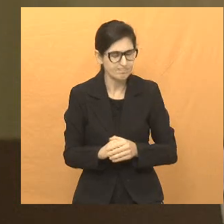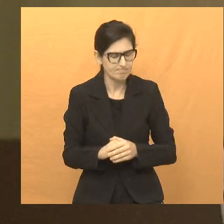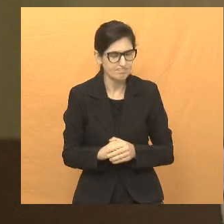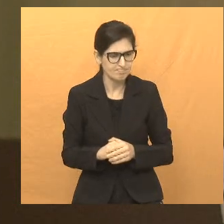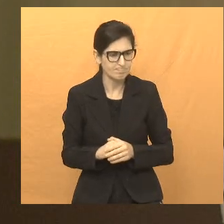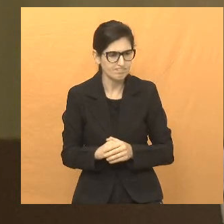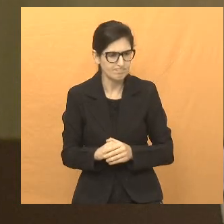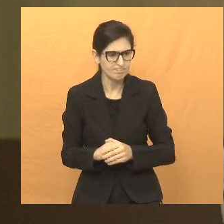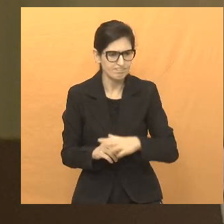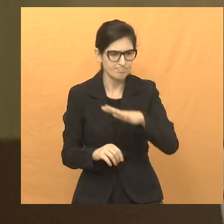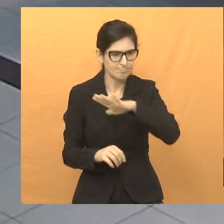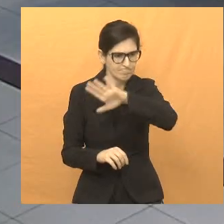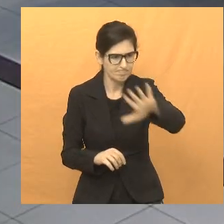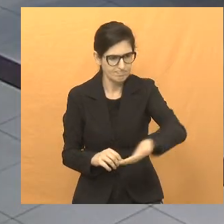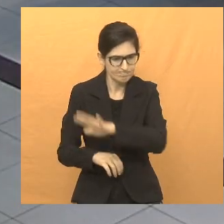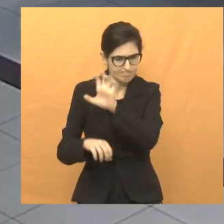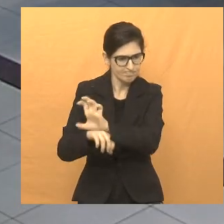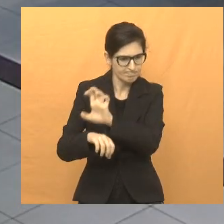Beca.